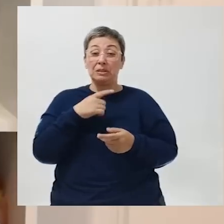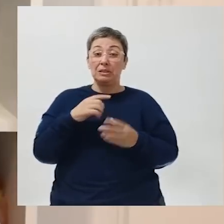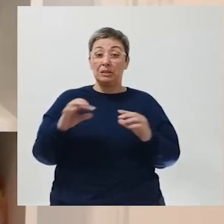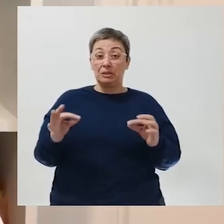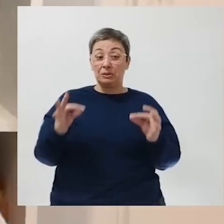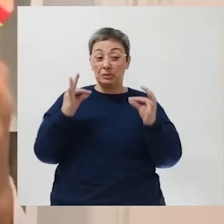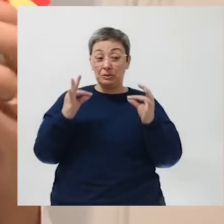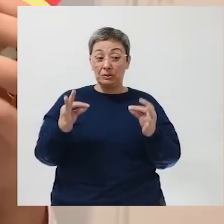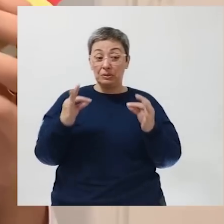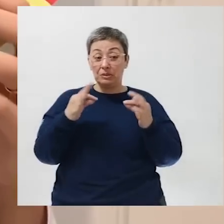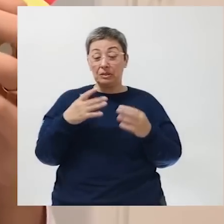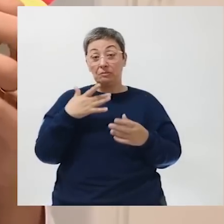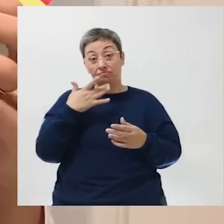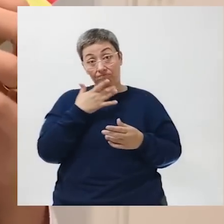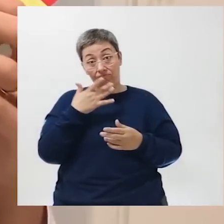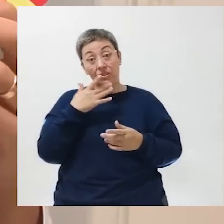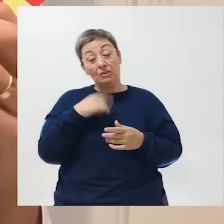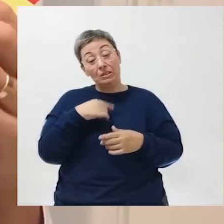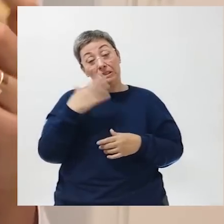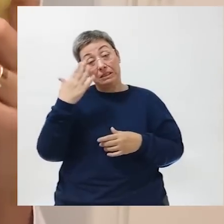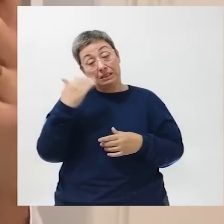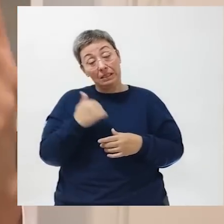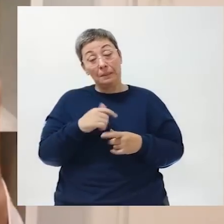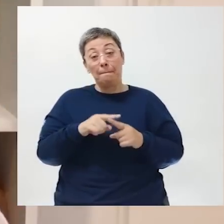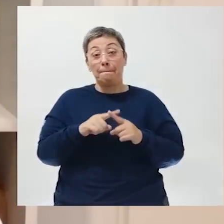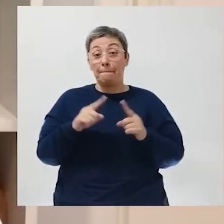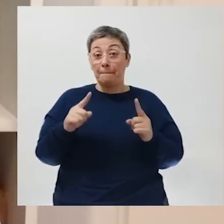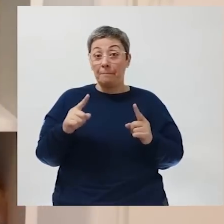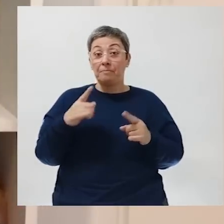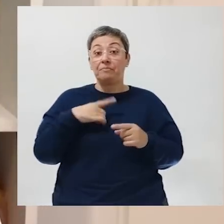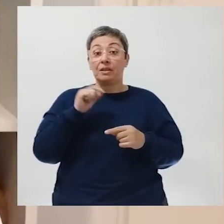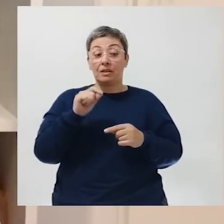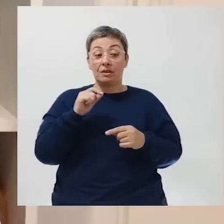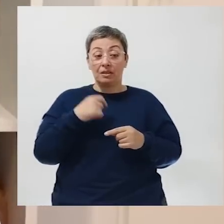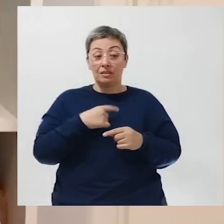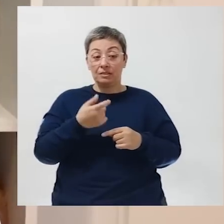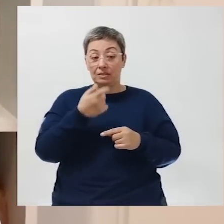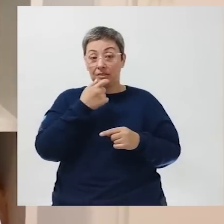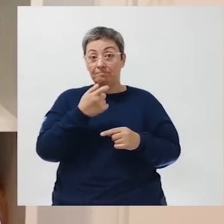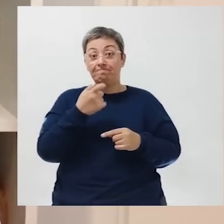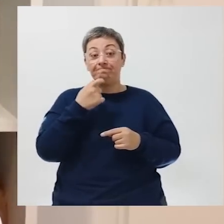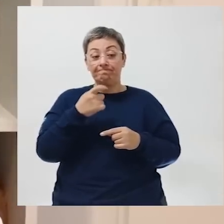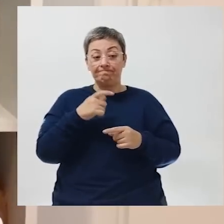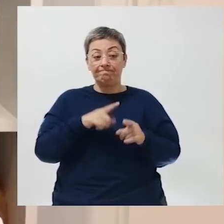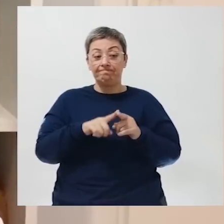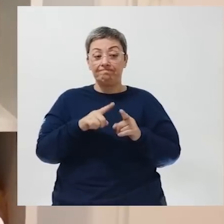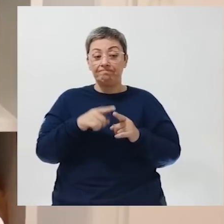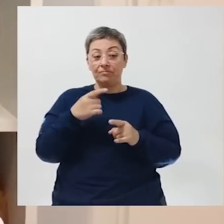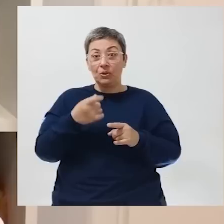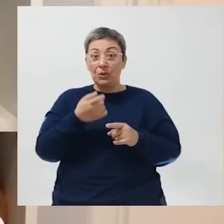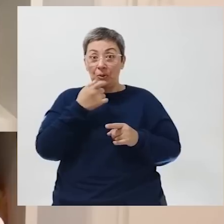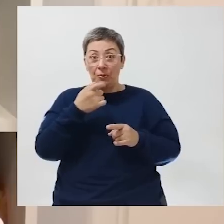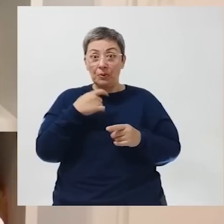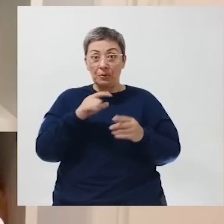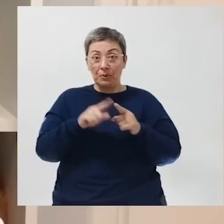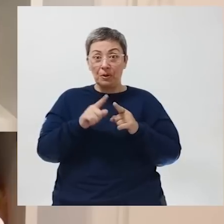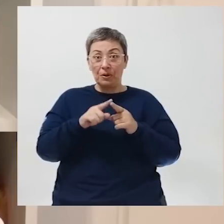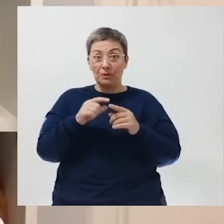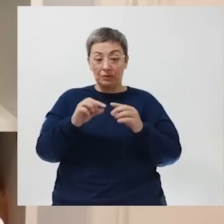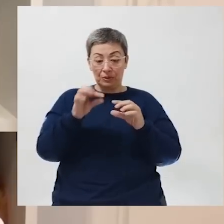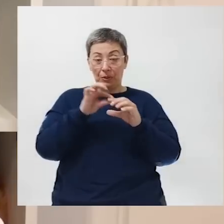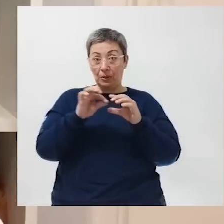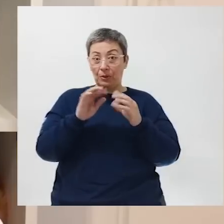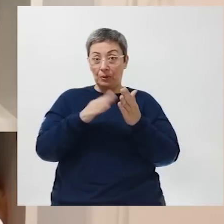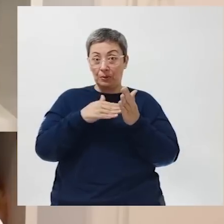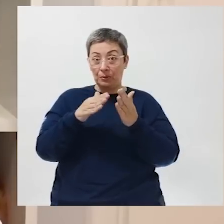o pastel, é gostoso, né? Eu sei que é. O biscoito, olha, a gente fez aqui os